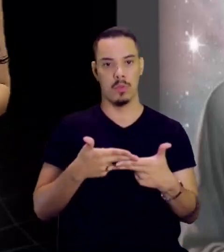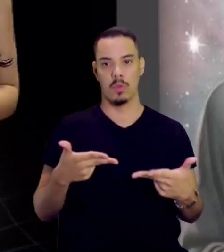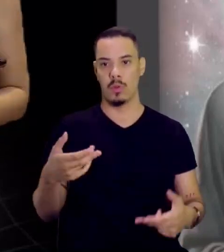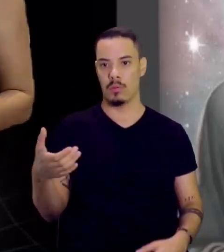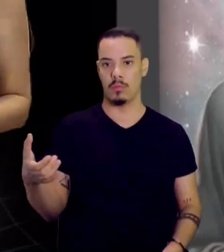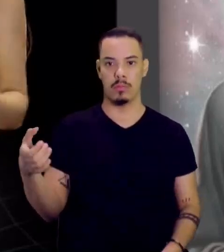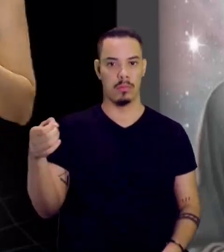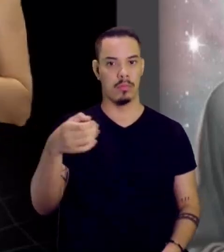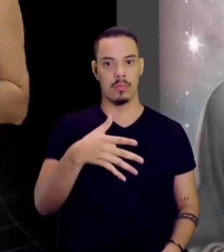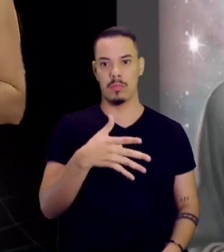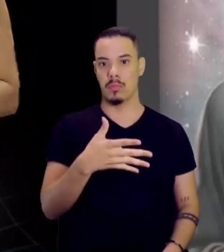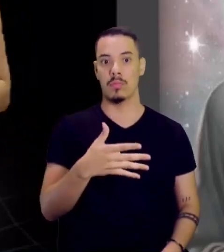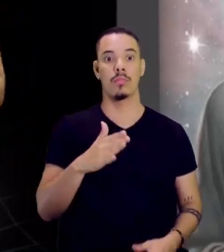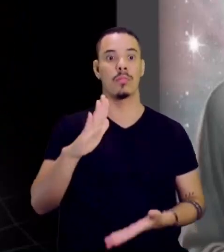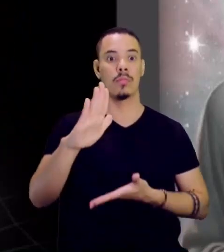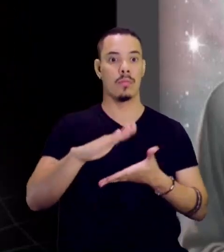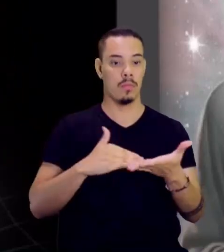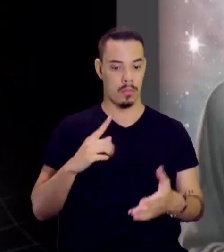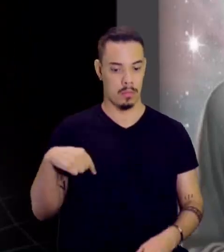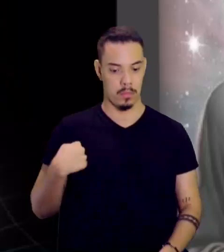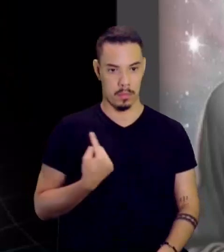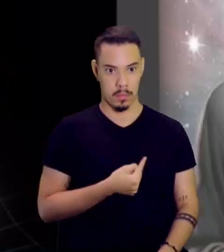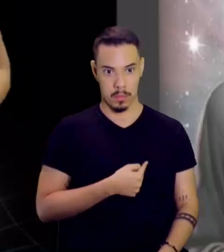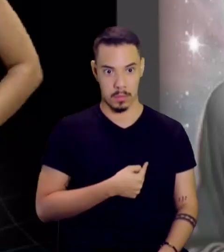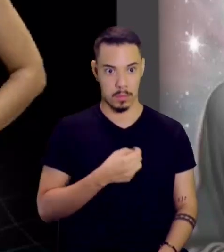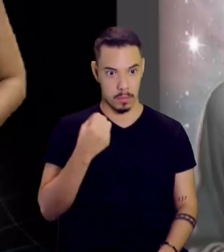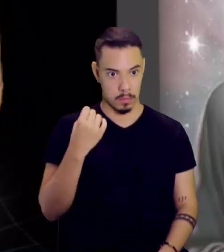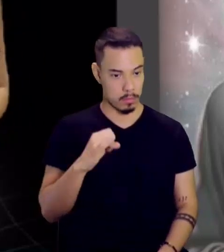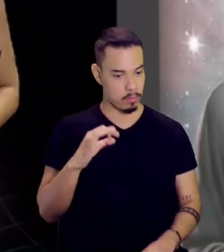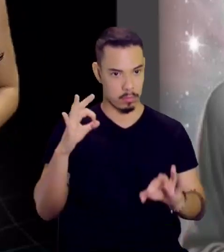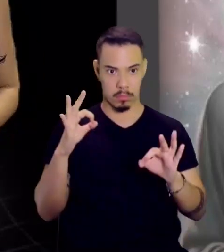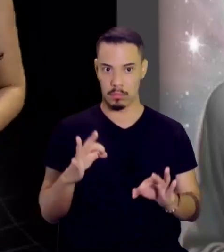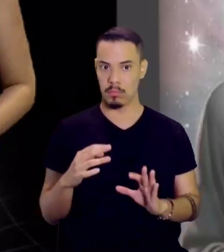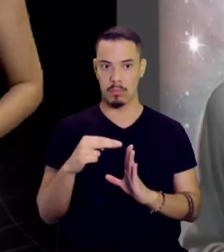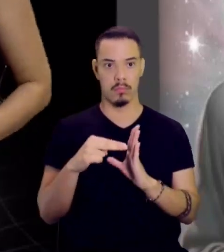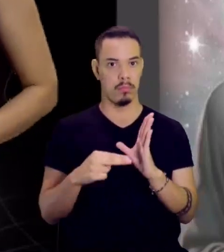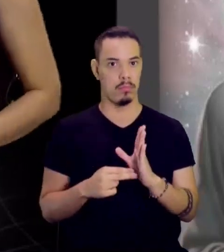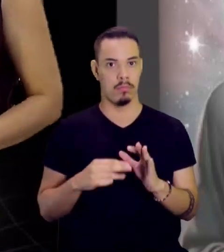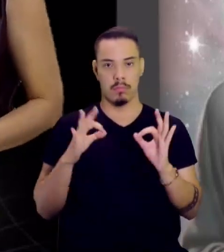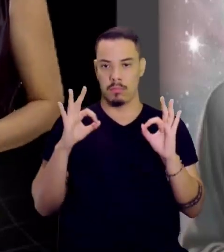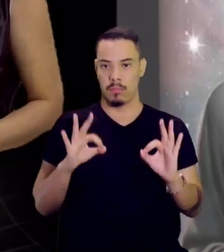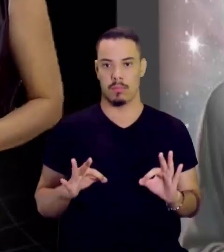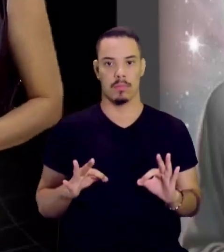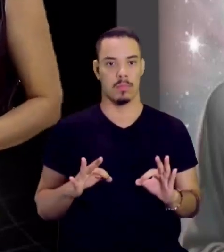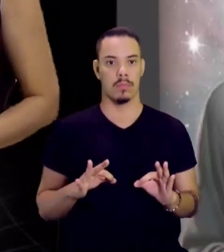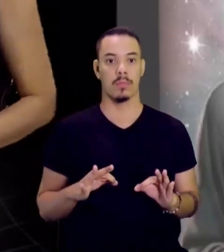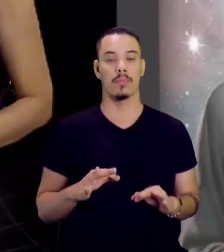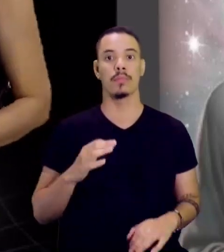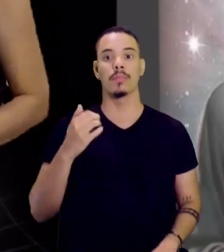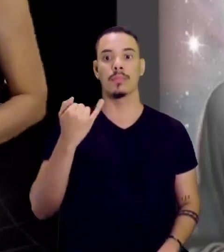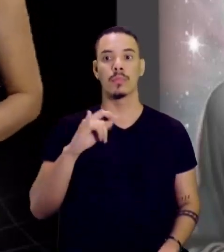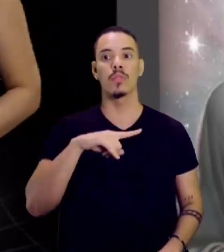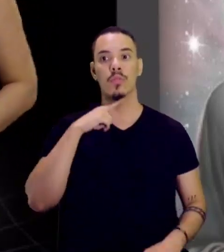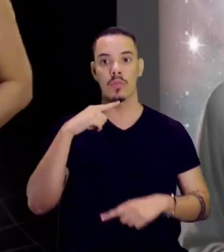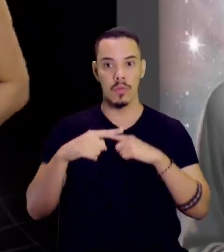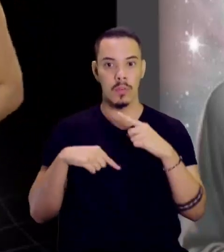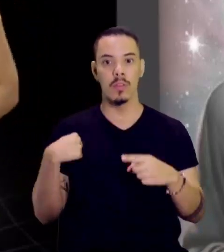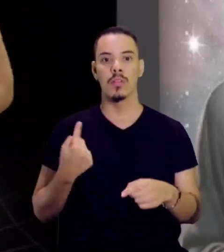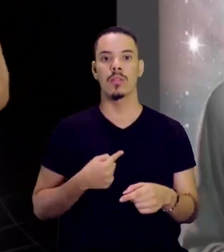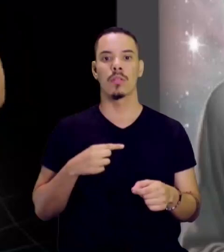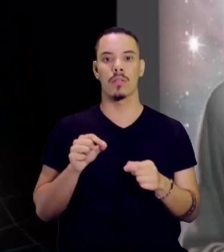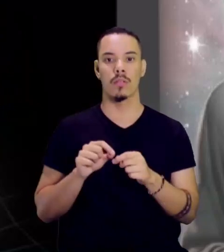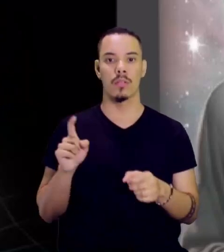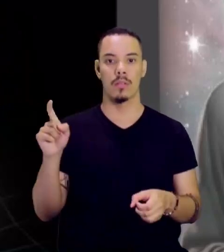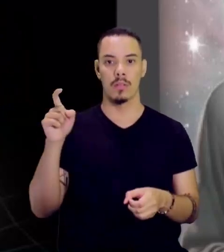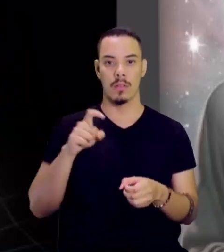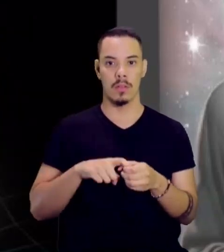ele não é formado na Manda para nós. Manda que a gente vai ver. Se tiver correto, nota correta. E falar em dúvida daqui a pouco a gente vai voltar tirando as dúvidas